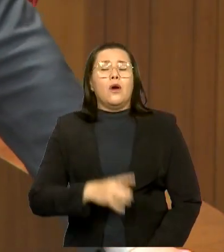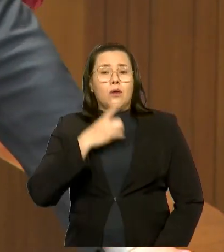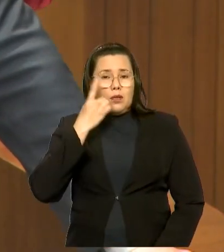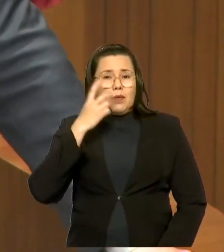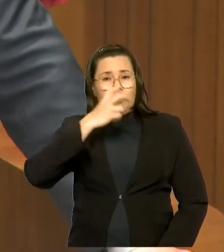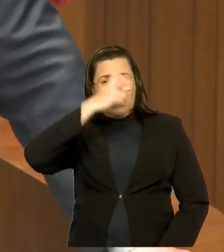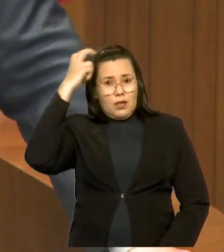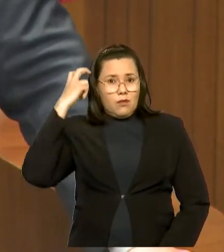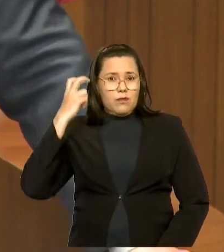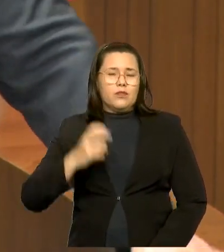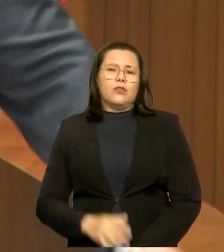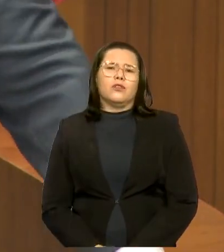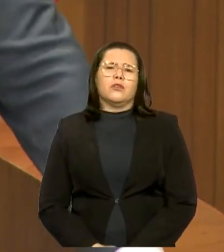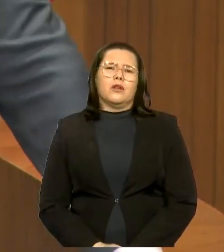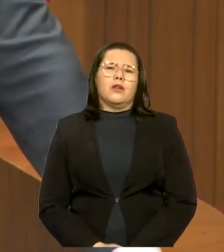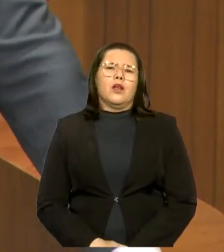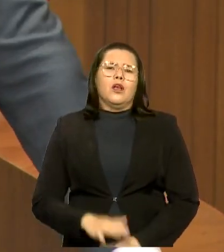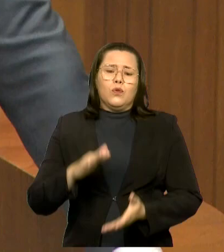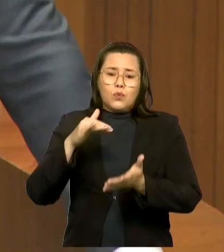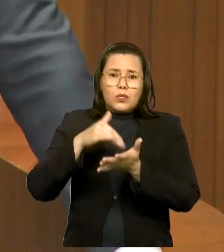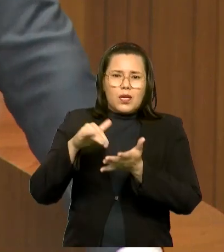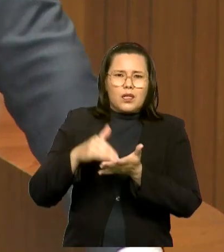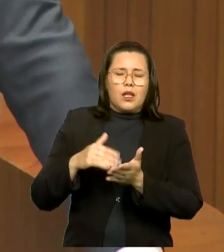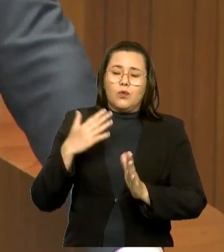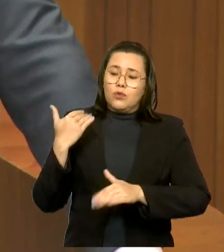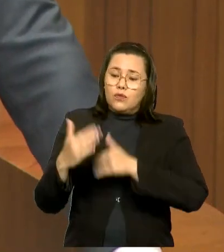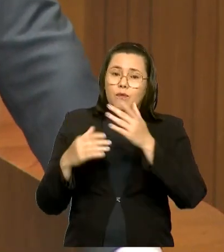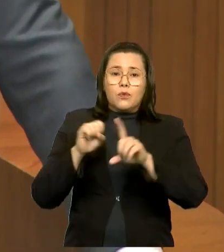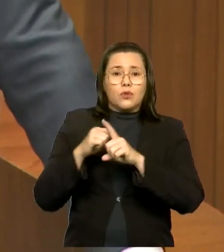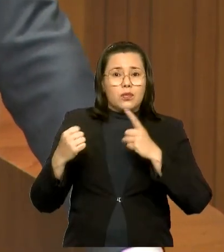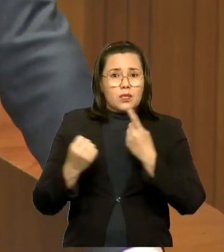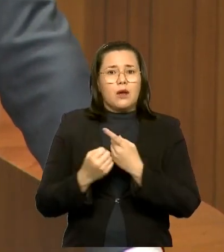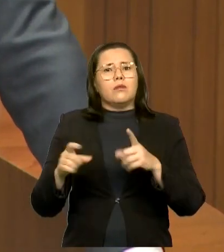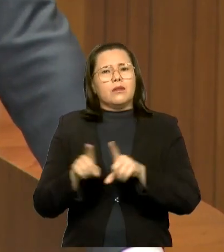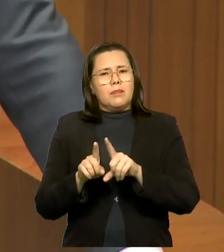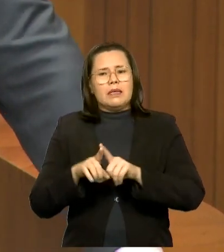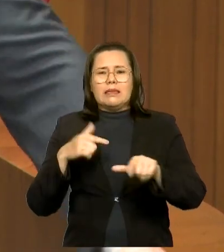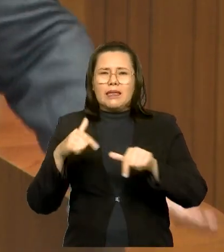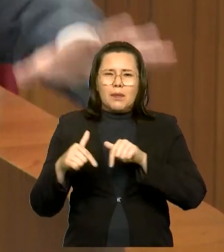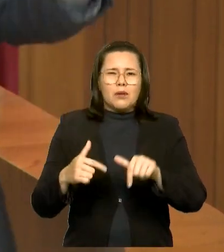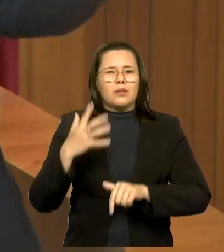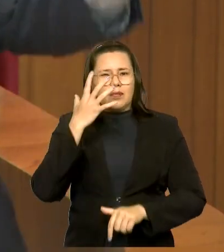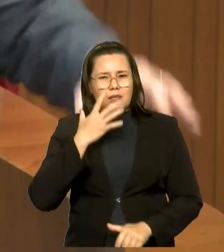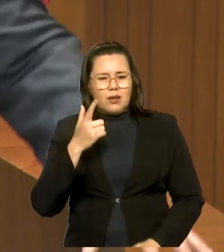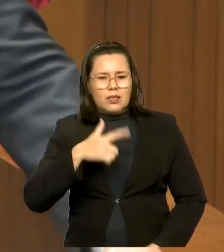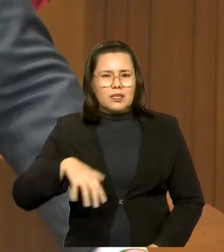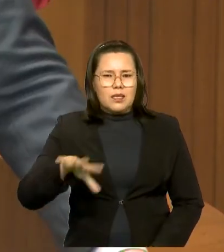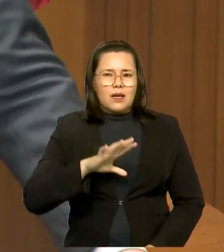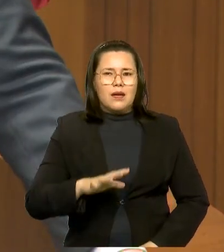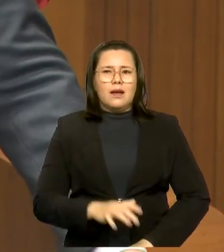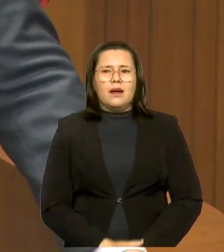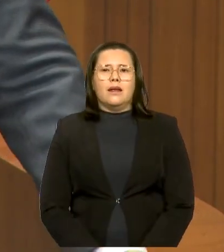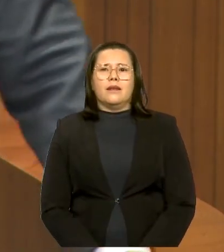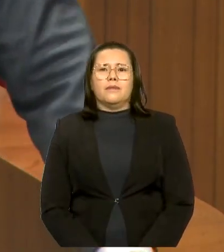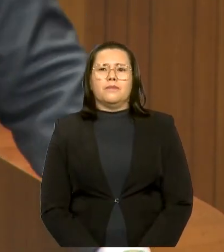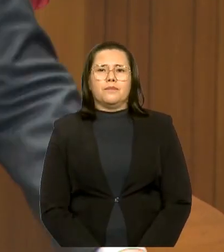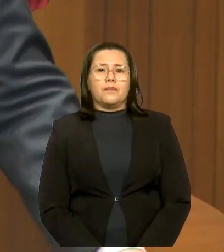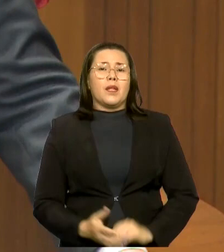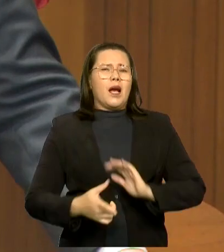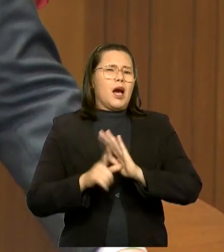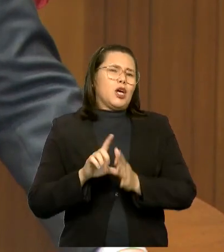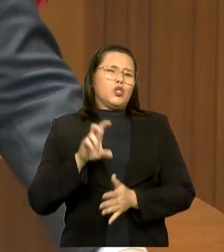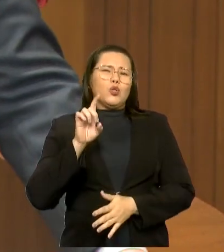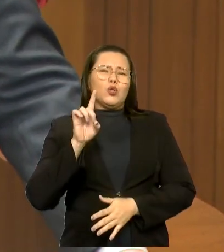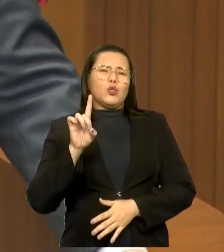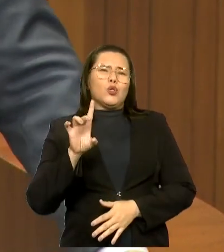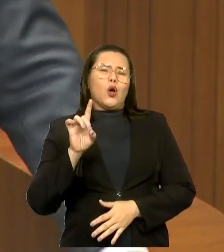da gestão como secretário de Desenvolvimento Social. Ampliamos a rede de restaurantes populares, antes eram apenas 5. Passamos no final do